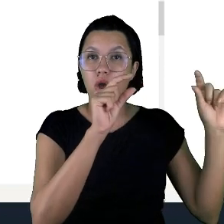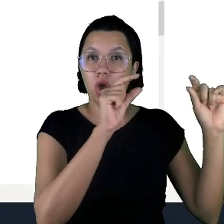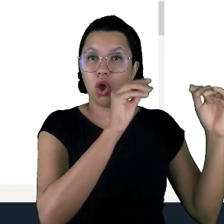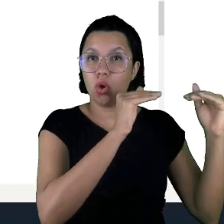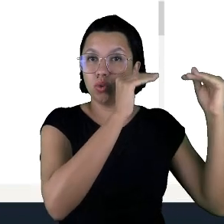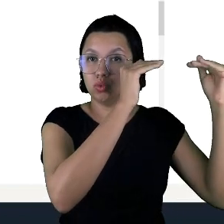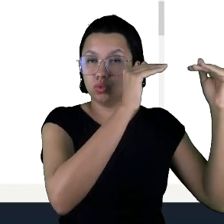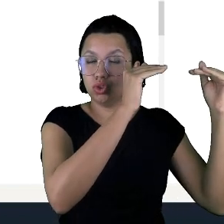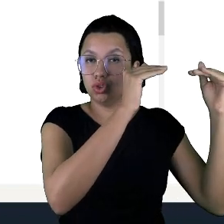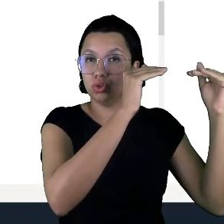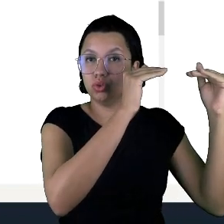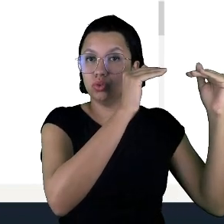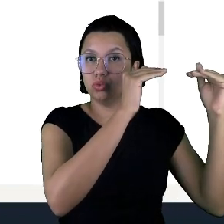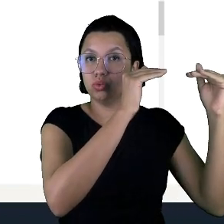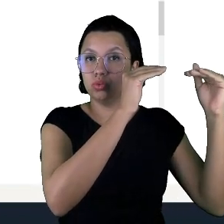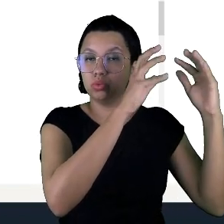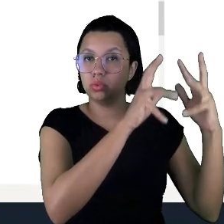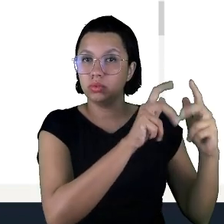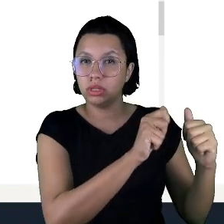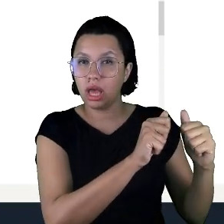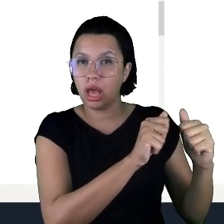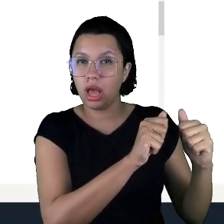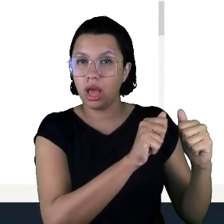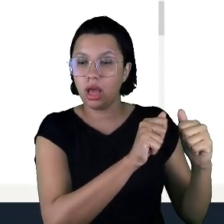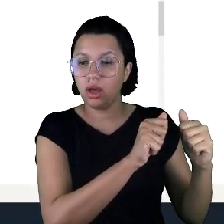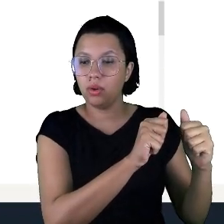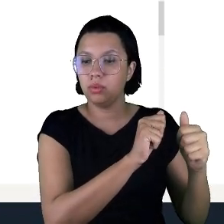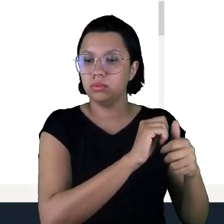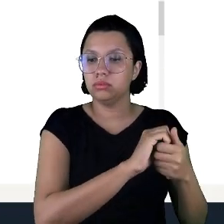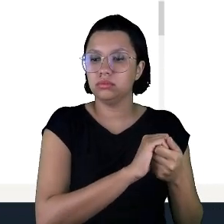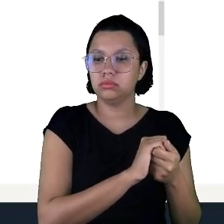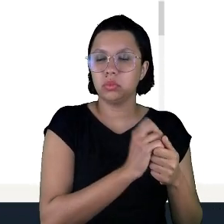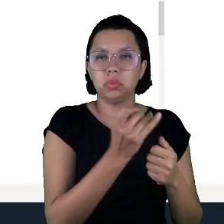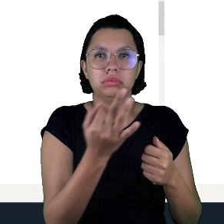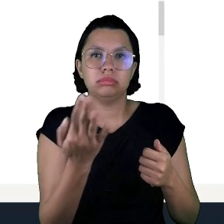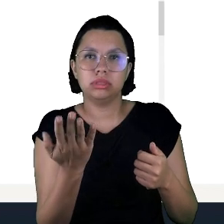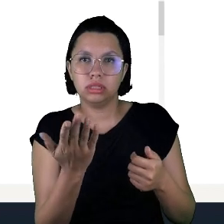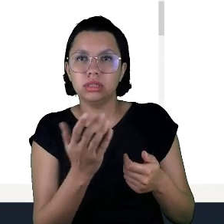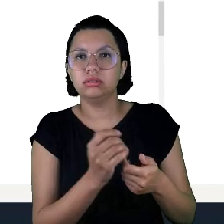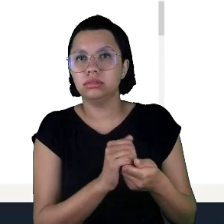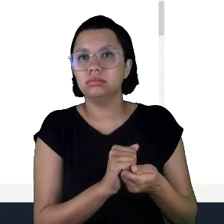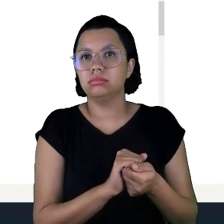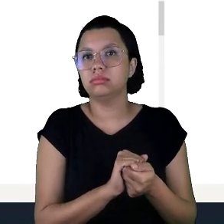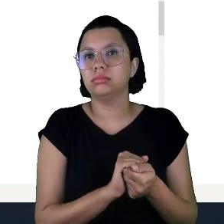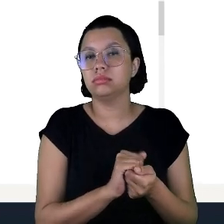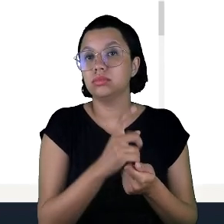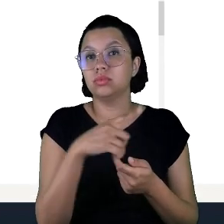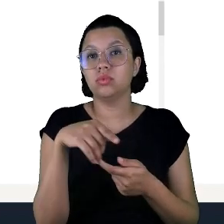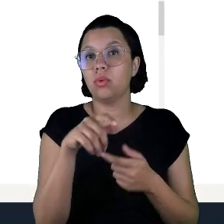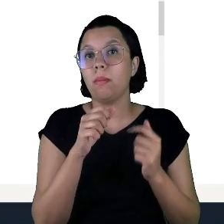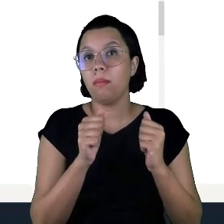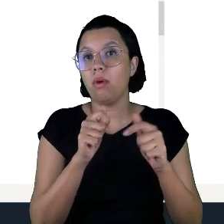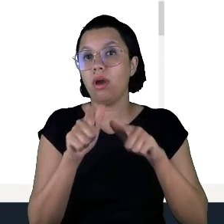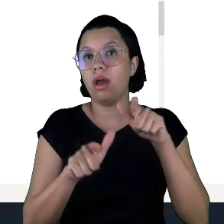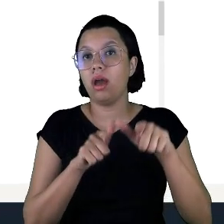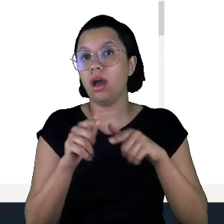título, ele ordena pelo total ou pelos sobreestados, por quantidade. Então, vocês